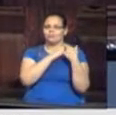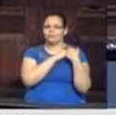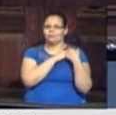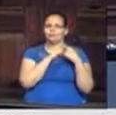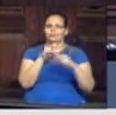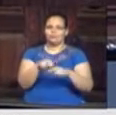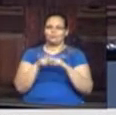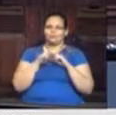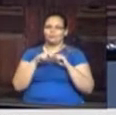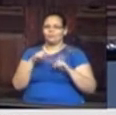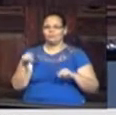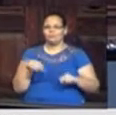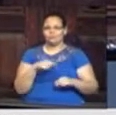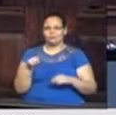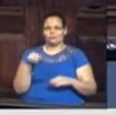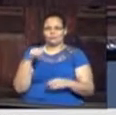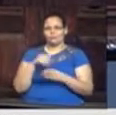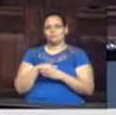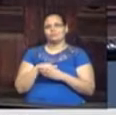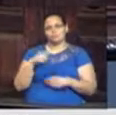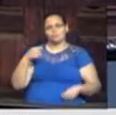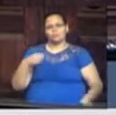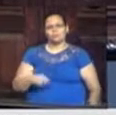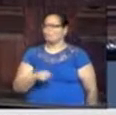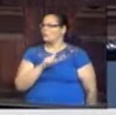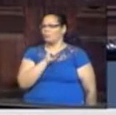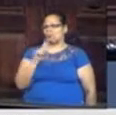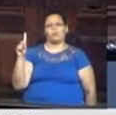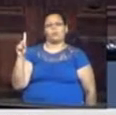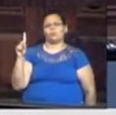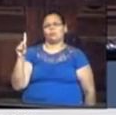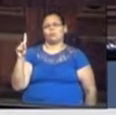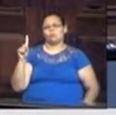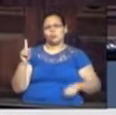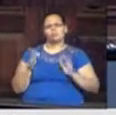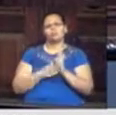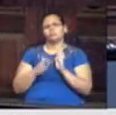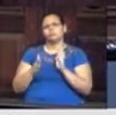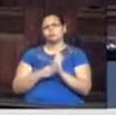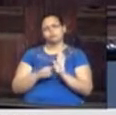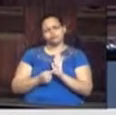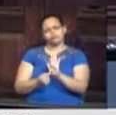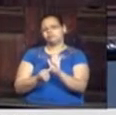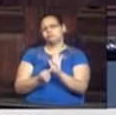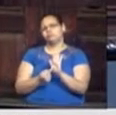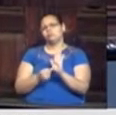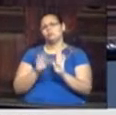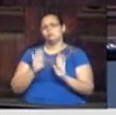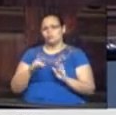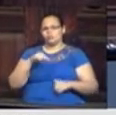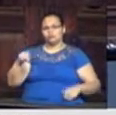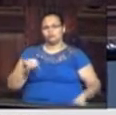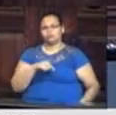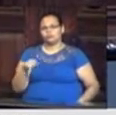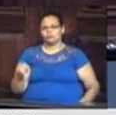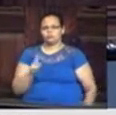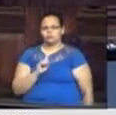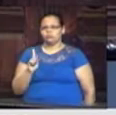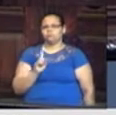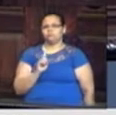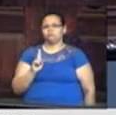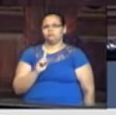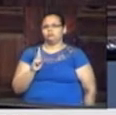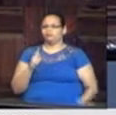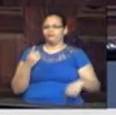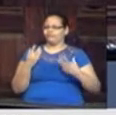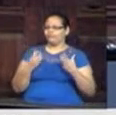e, por isso, nós votamos com firmeza não à proposta apresentada. Mas nós não